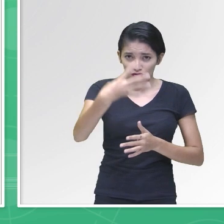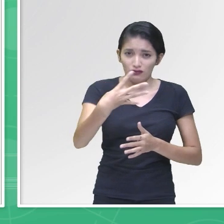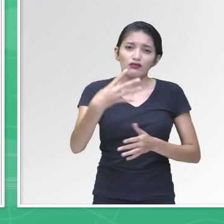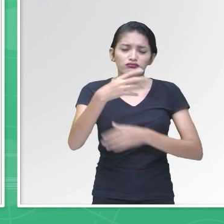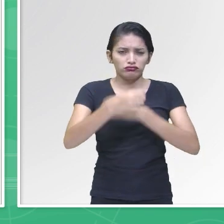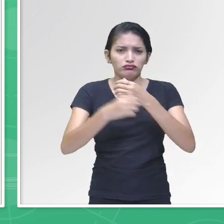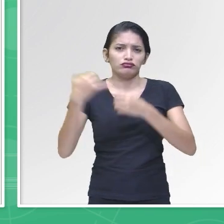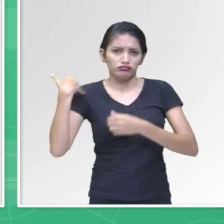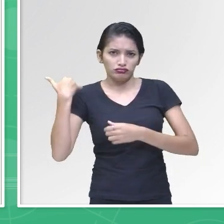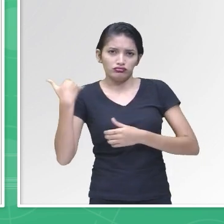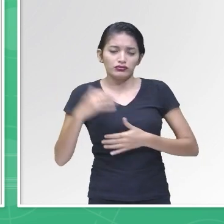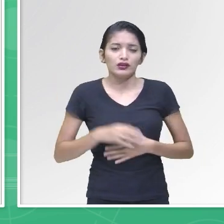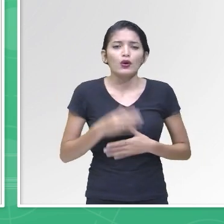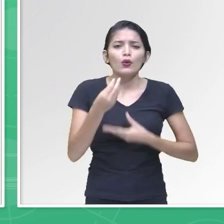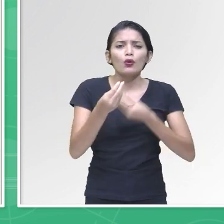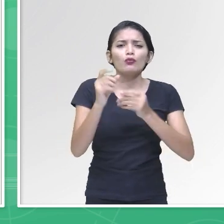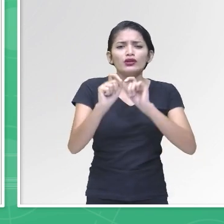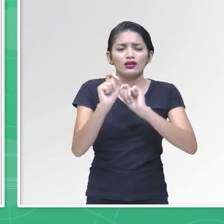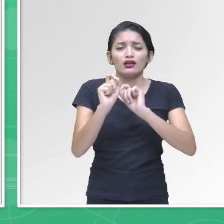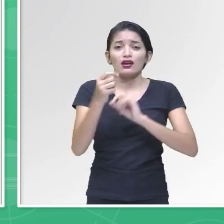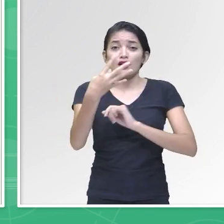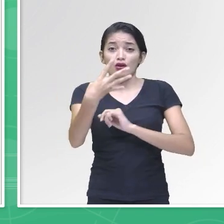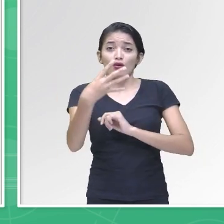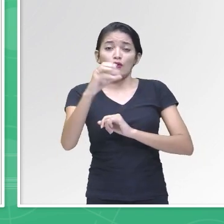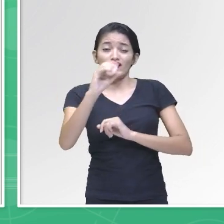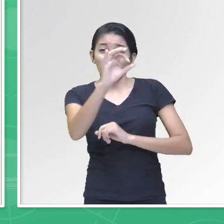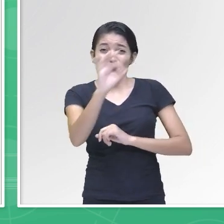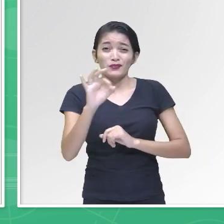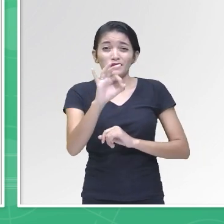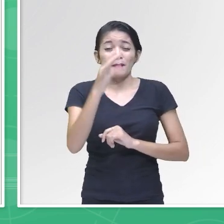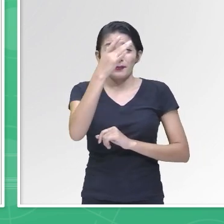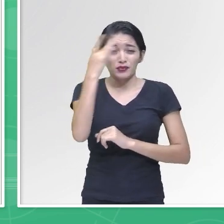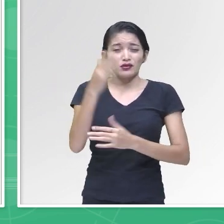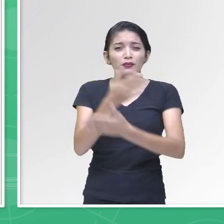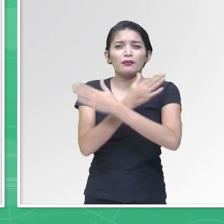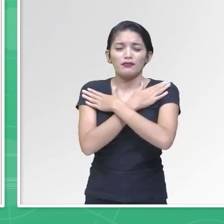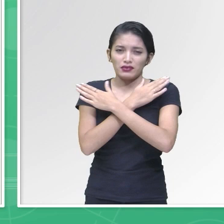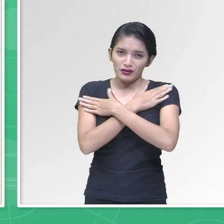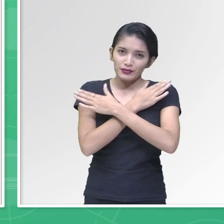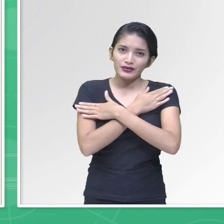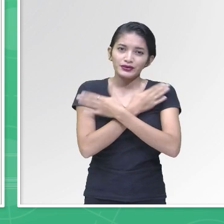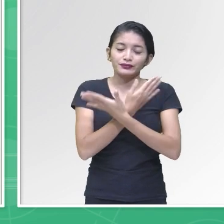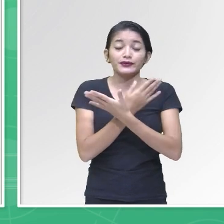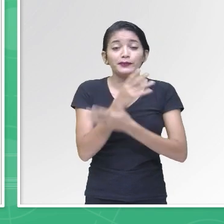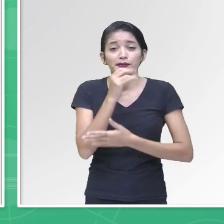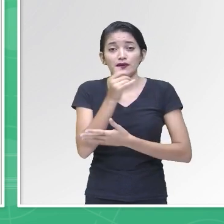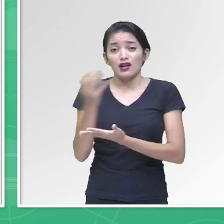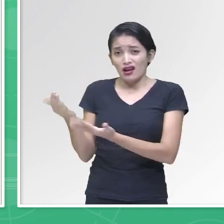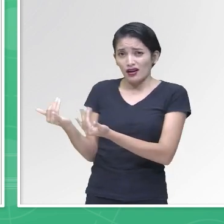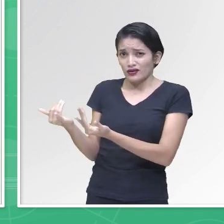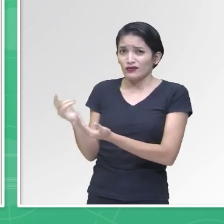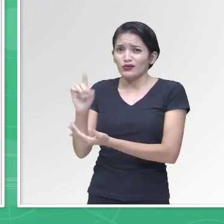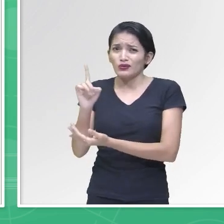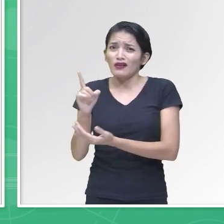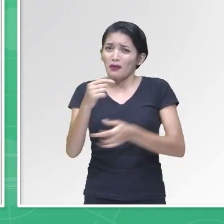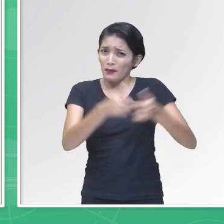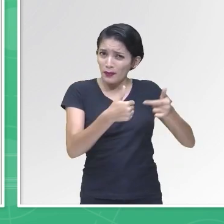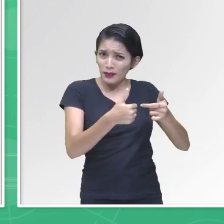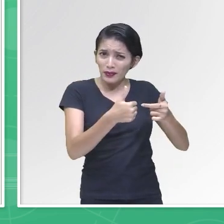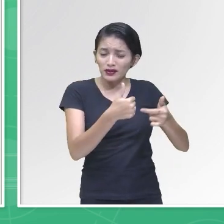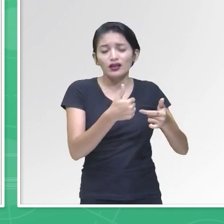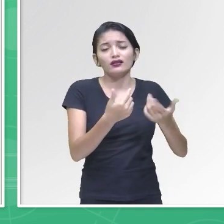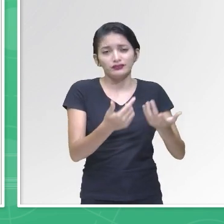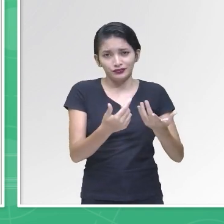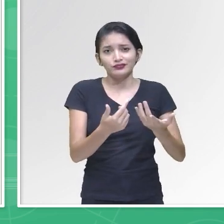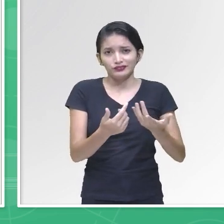como 47% do total de desempregados. Então, a juventude não estava empregada, segundo